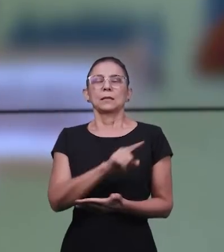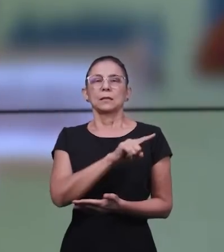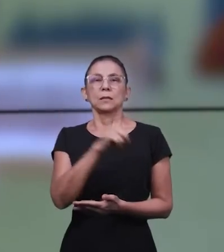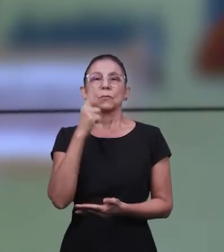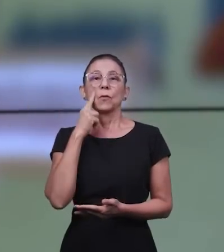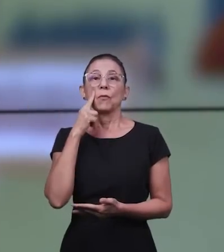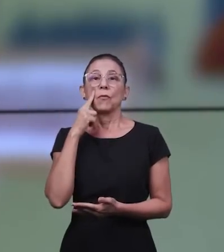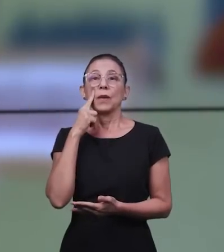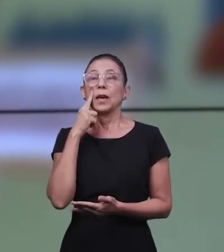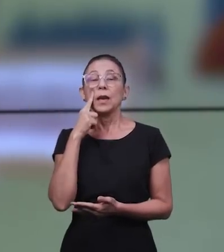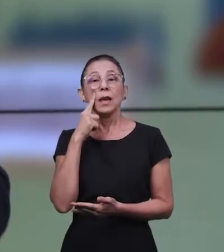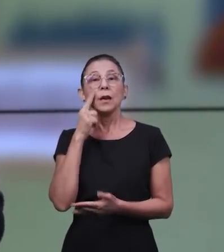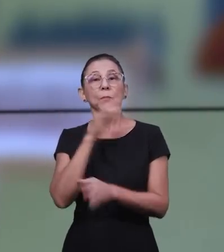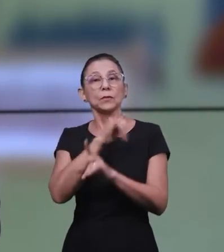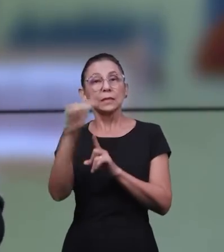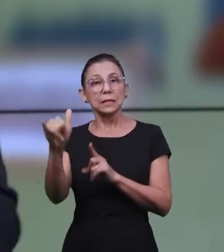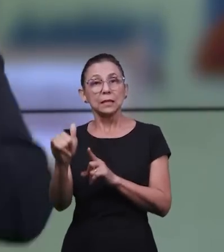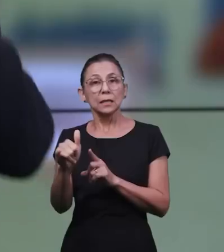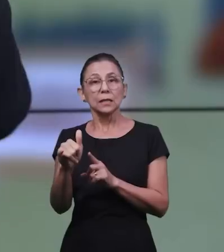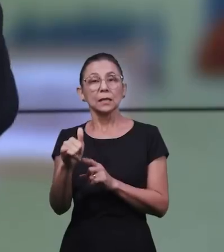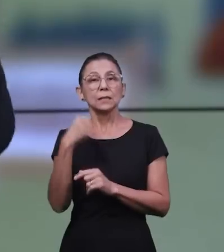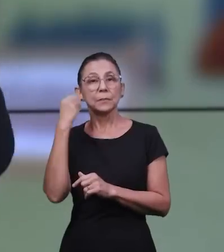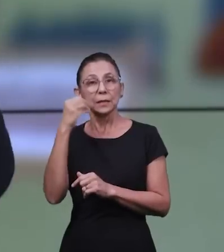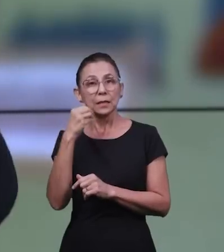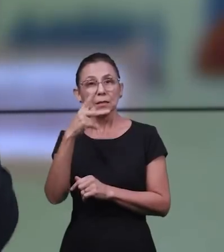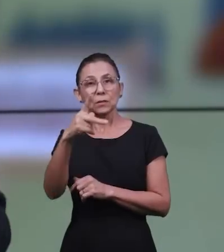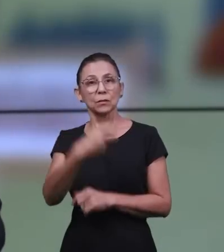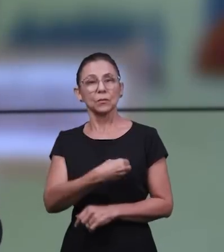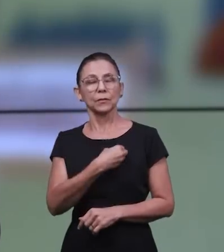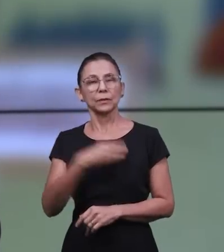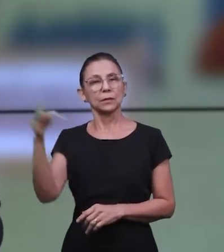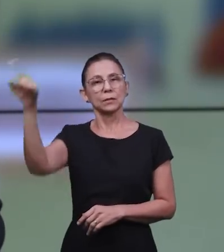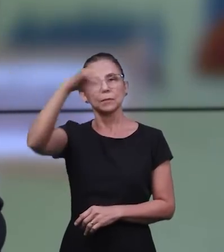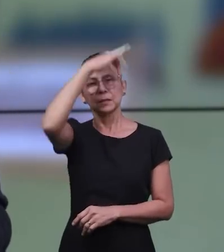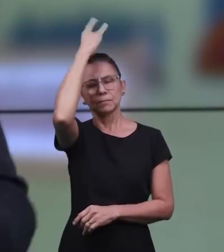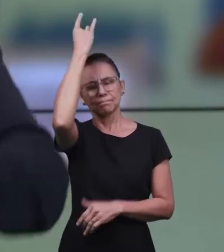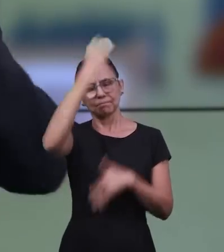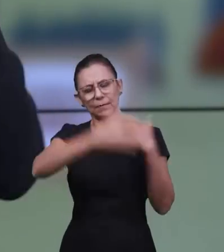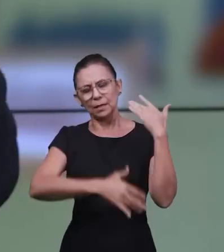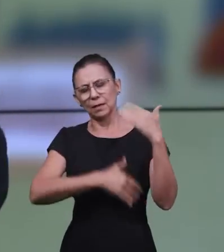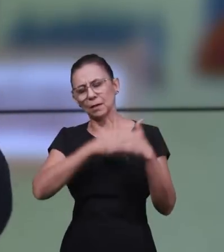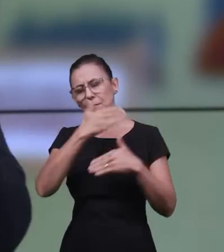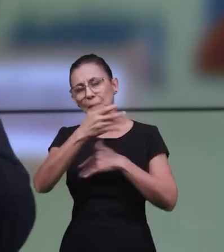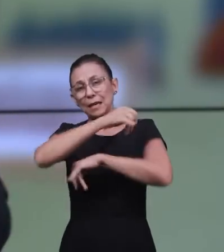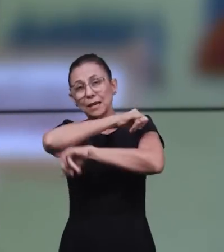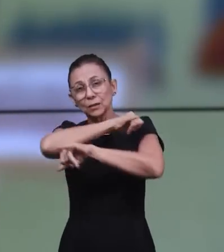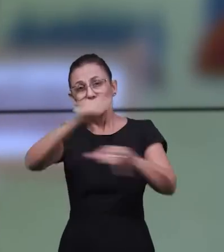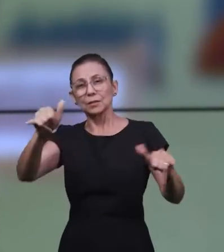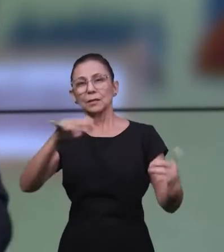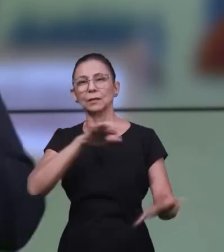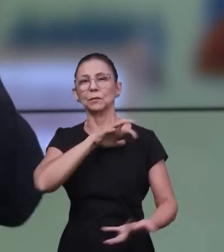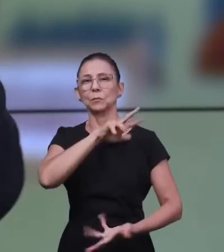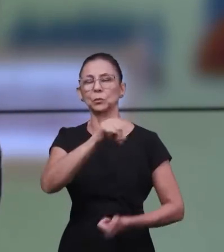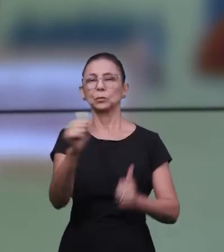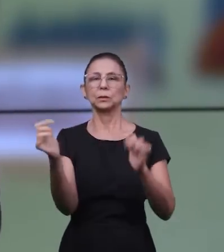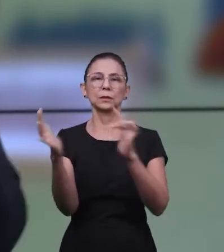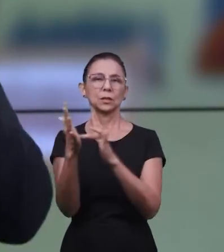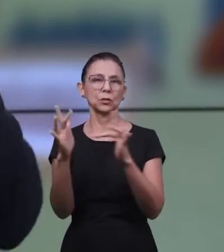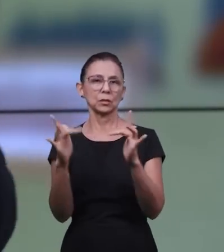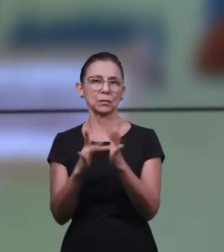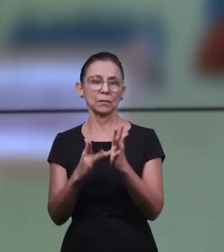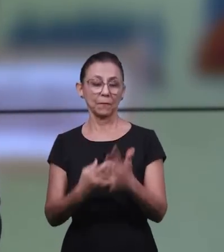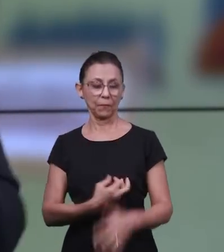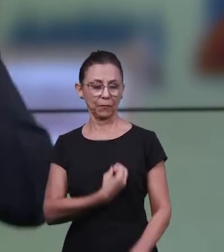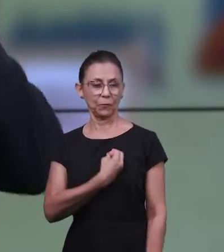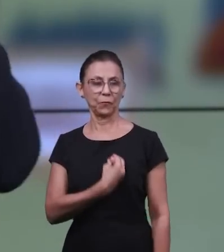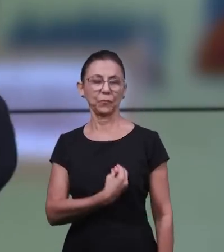ver essa profecia se cumprindo na sua vida. Vocês serão cheios do Espírito Santo para anunciar este mundo que Jesus